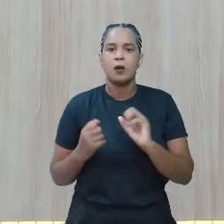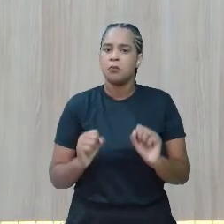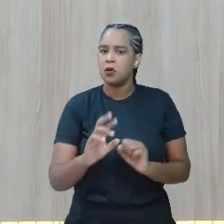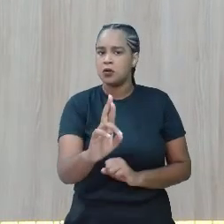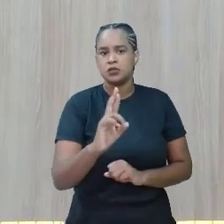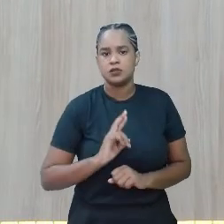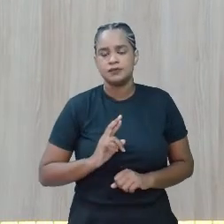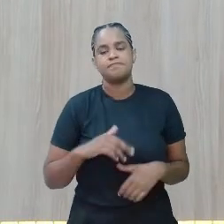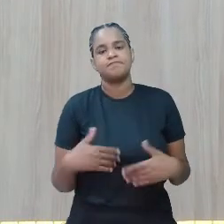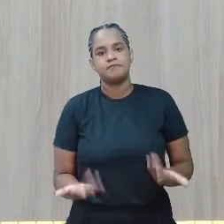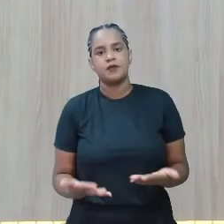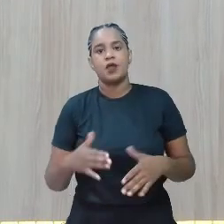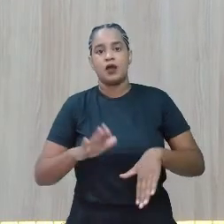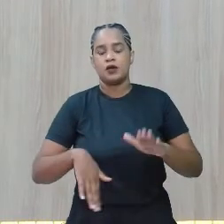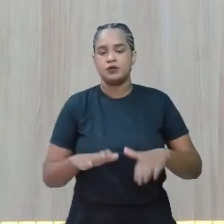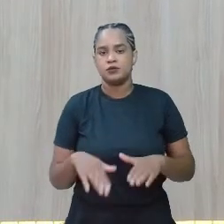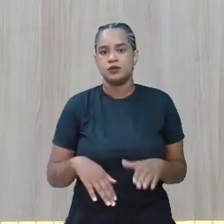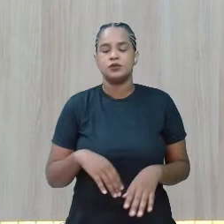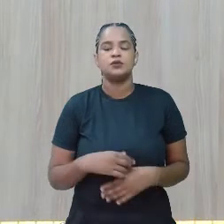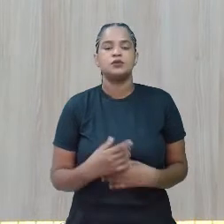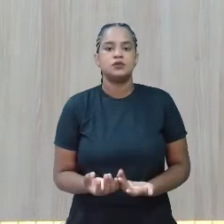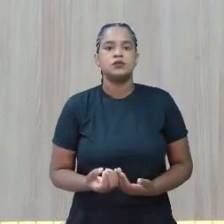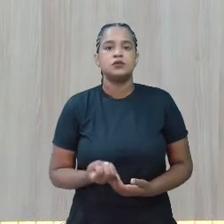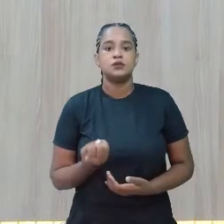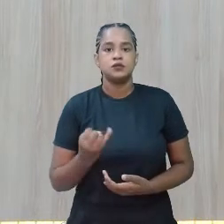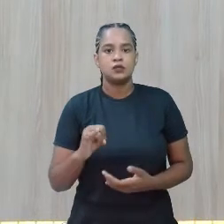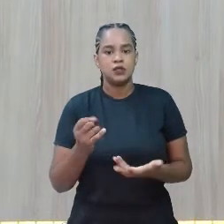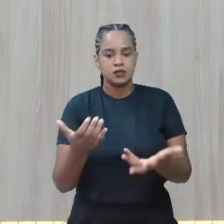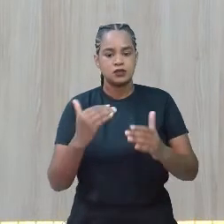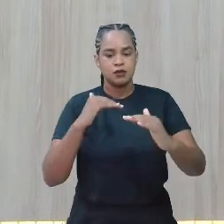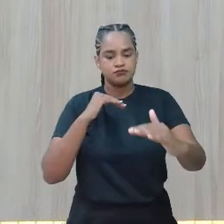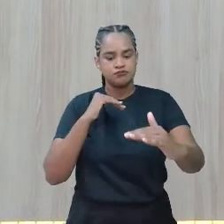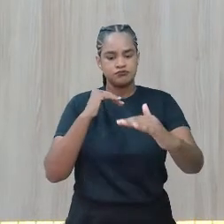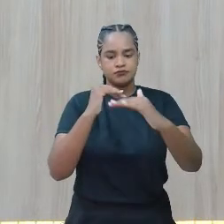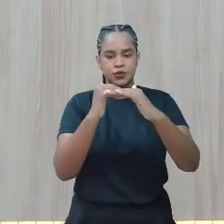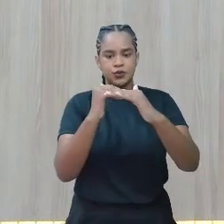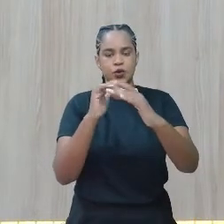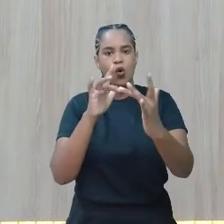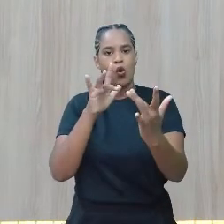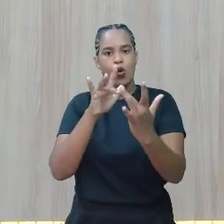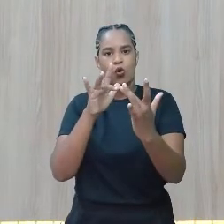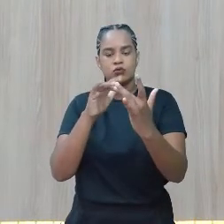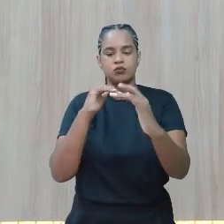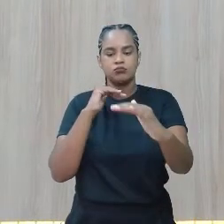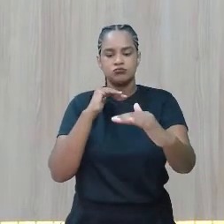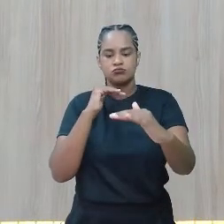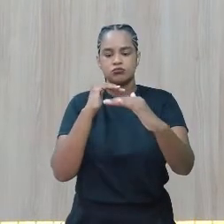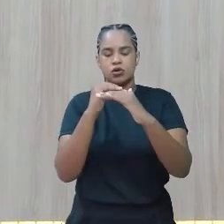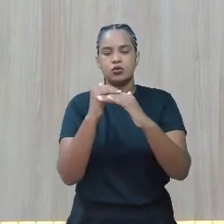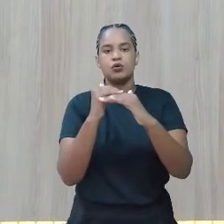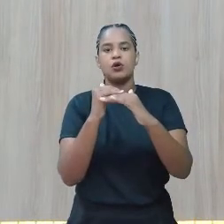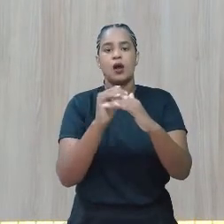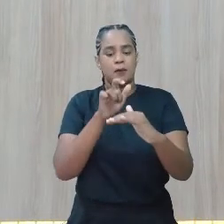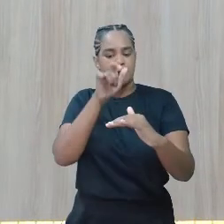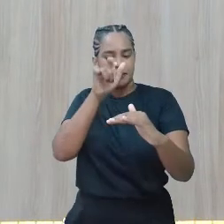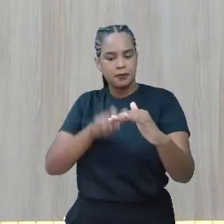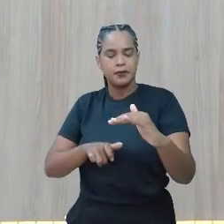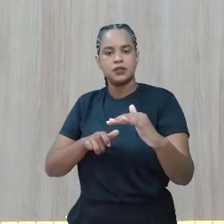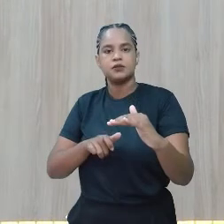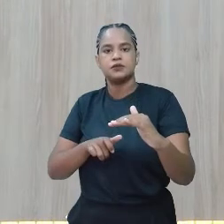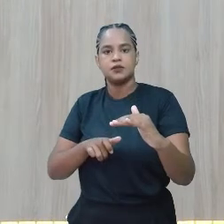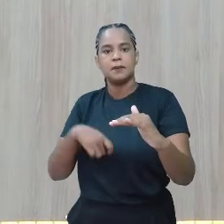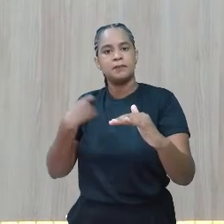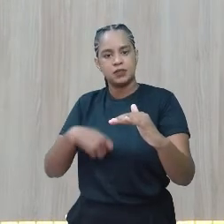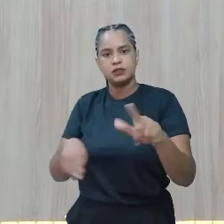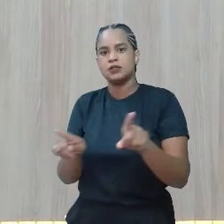e às vezes, para existir uma aproximação entre o entrevistador e o entrevistado,